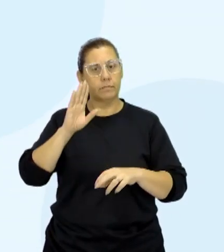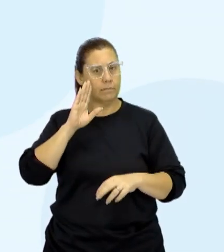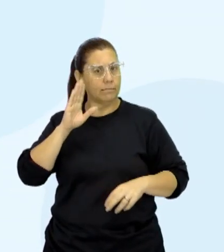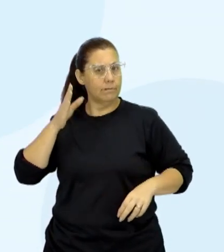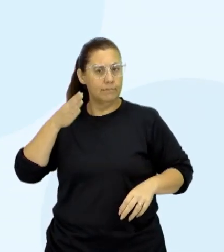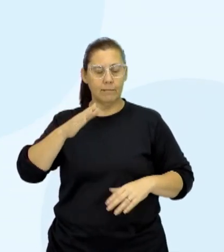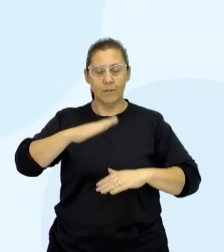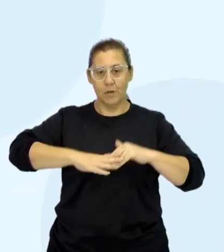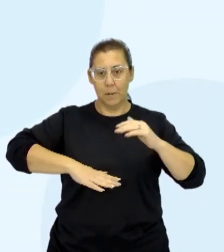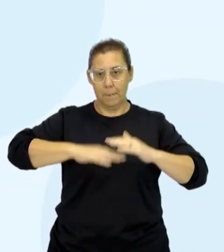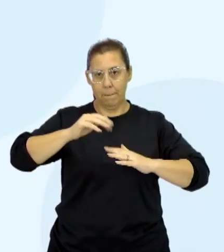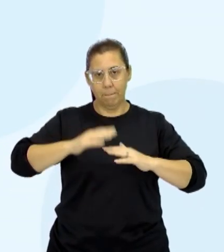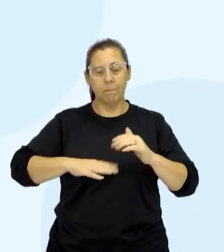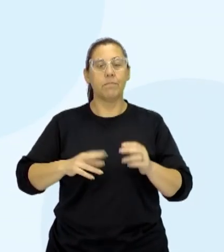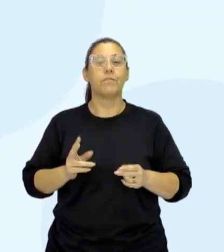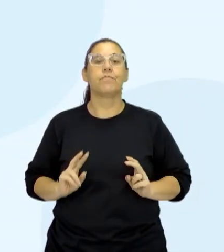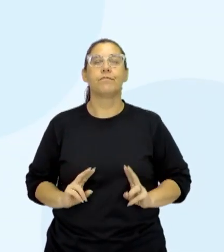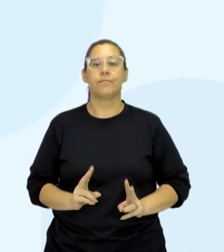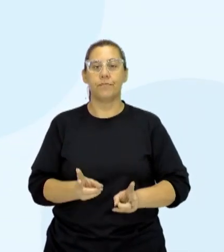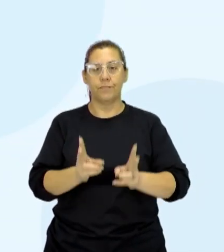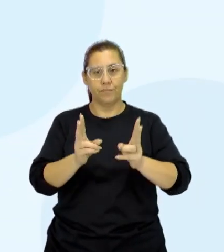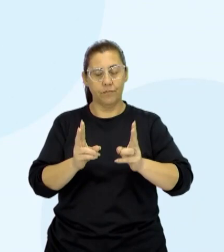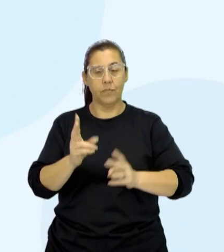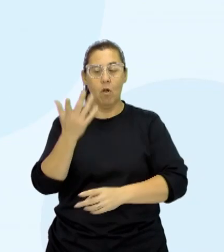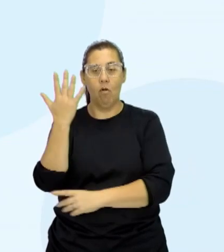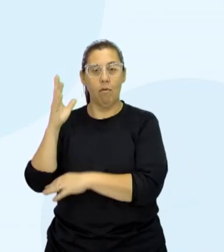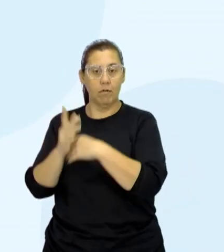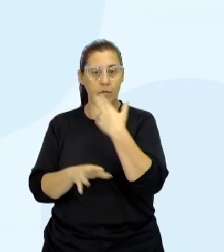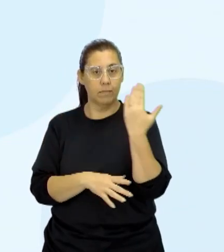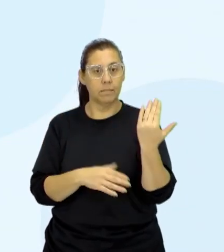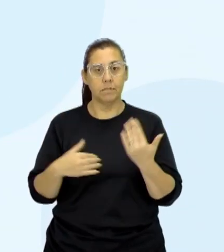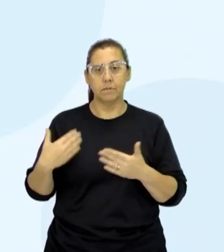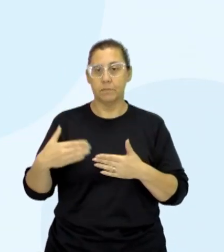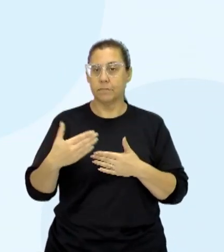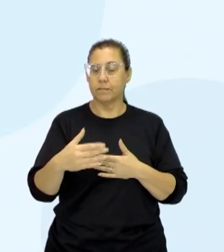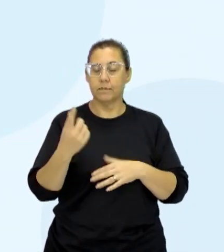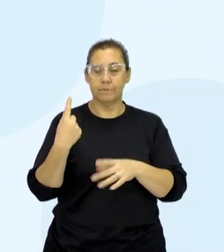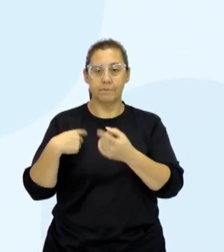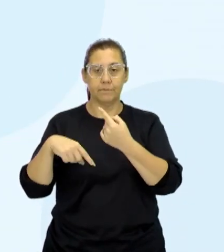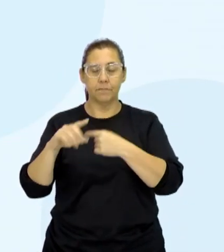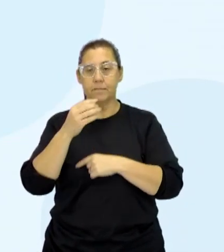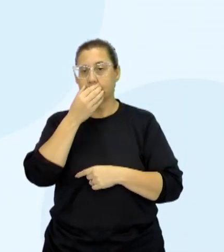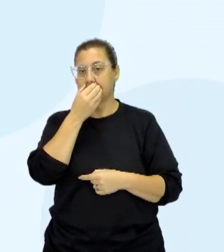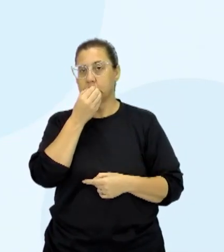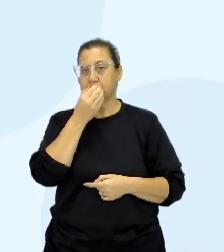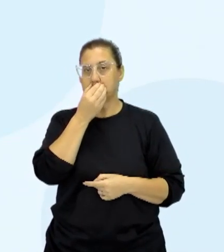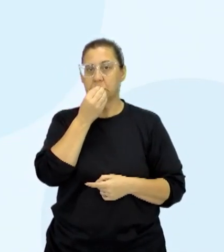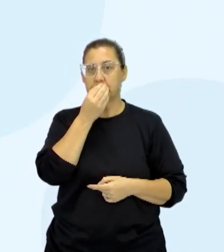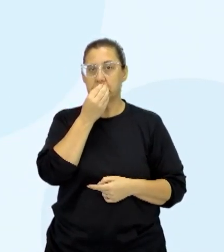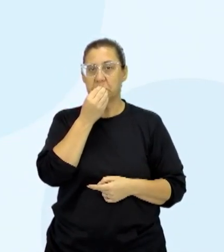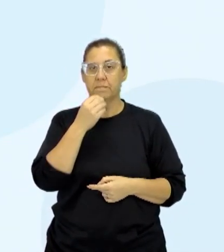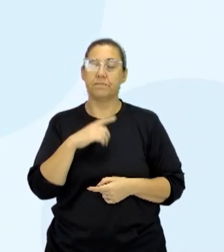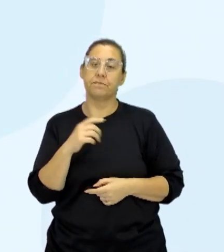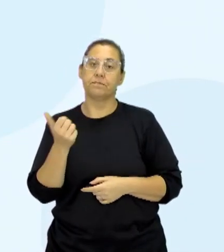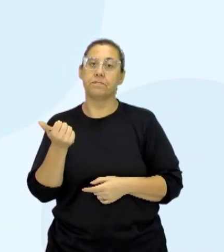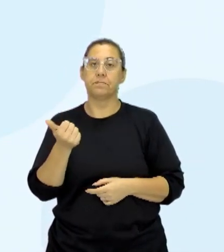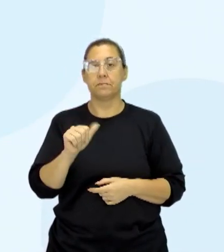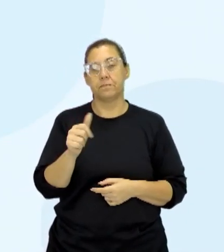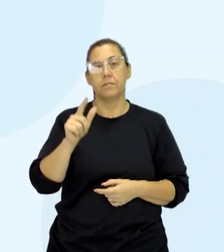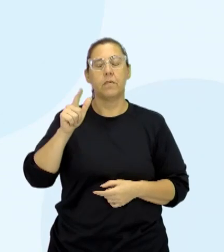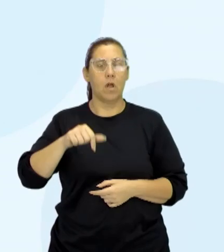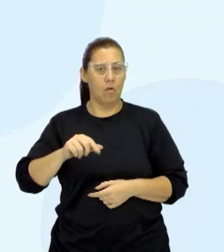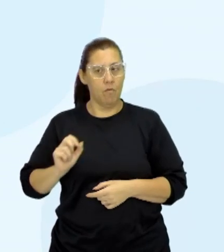princípios e práticas de conservação da natureza no processo de desenvolvimento. Aí nós temos aí o 11,